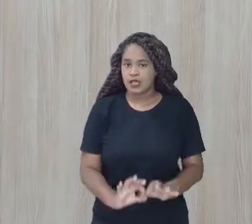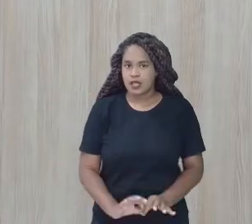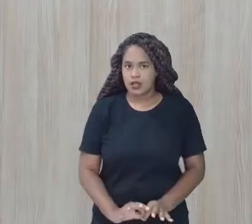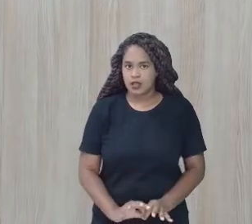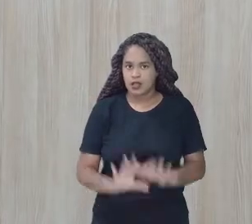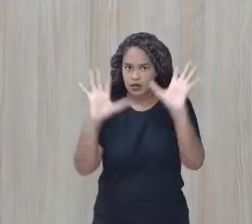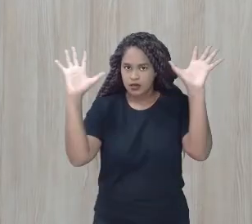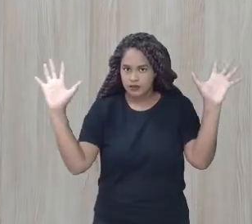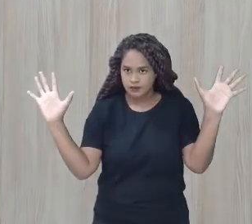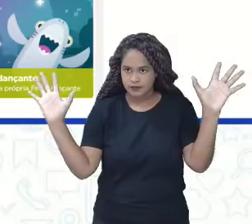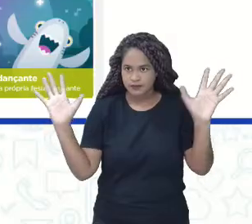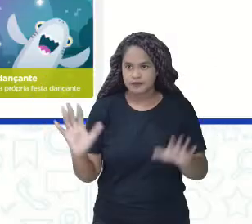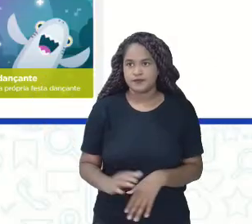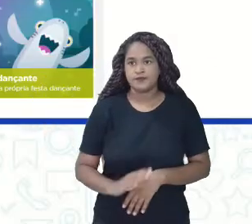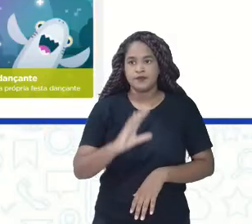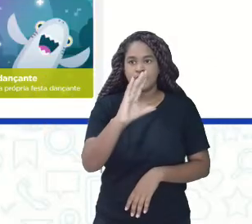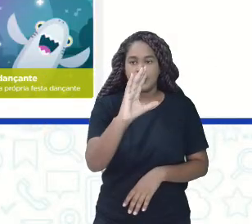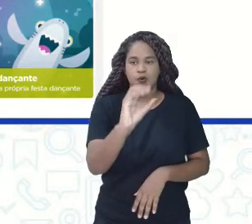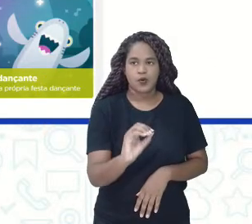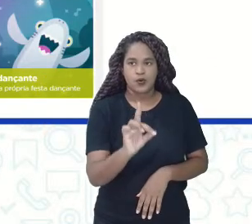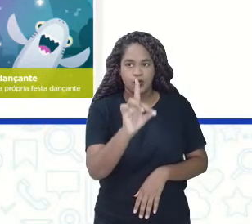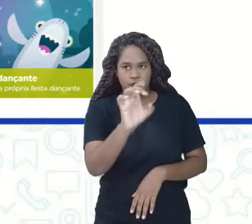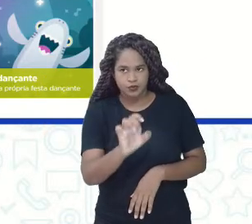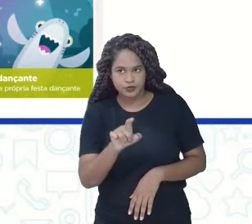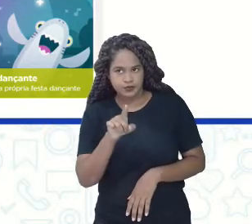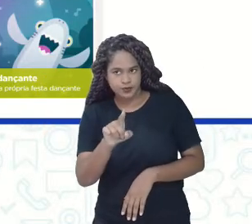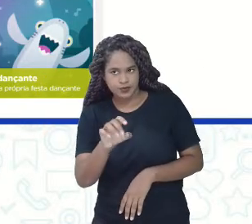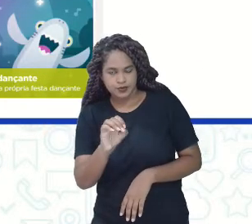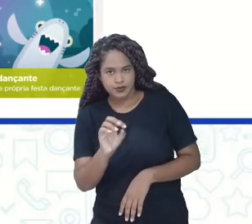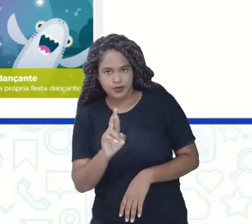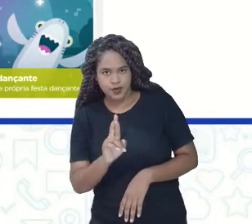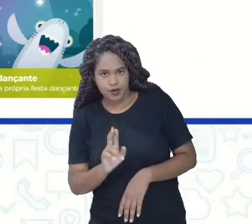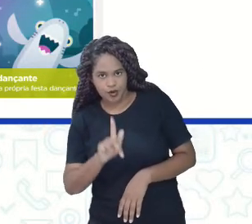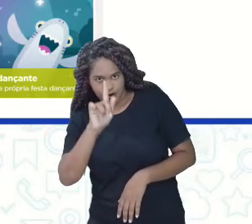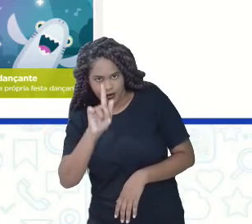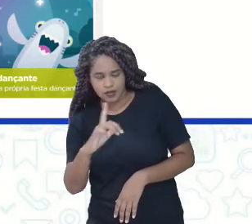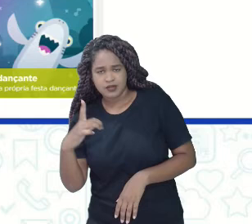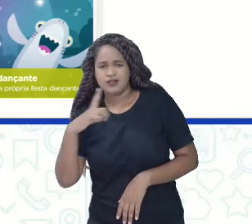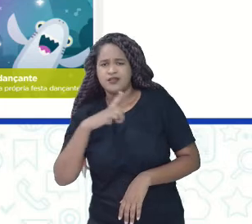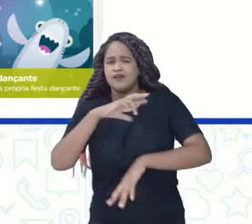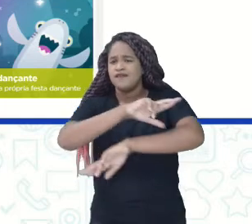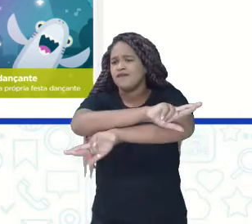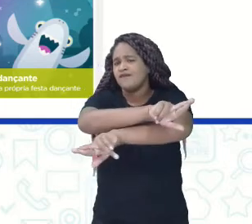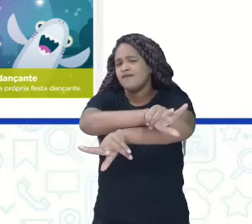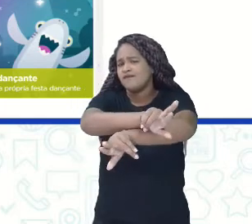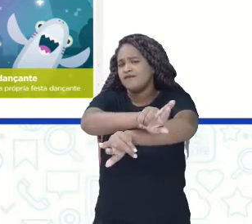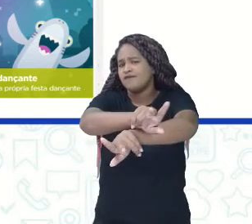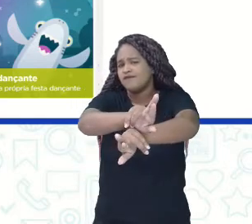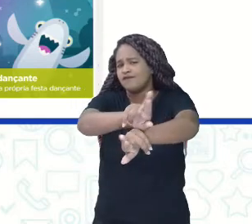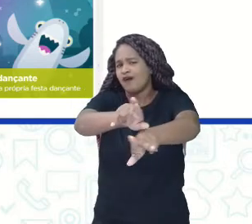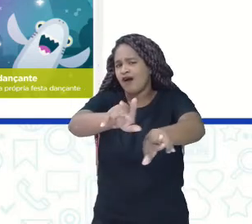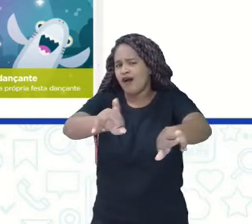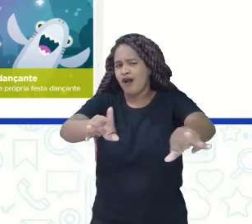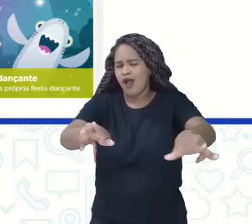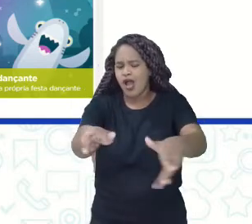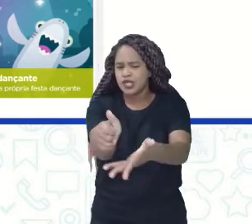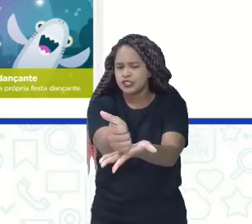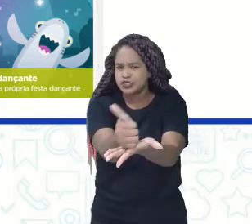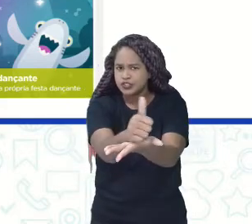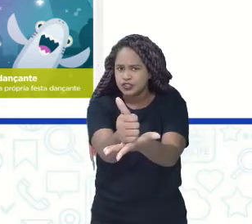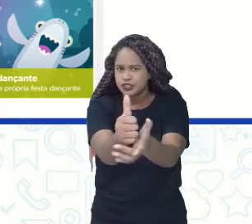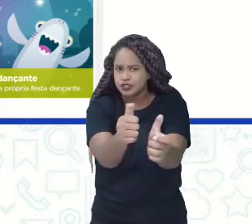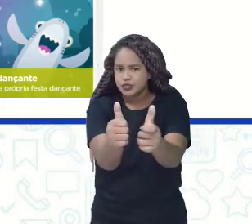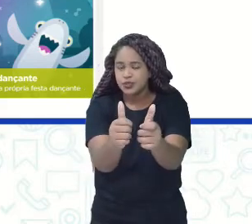nenhum, que é a code.org, tá certo? Você acessa lá, tem vários joguinhos, várias coisas. Hoje eu vou mostrar